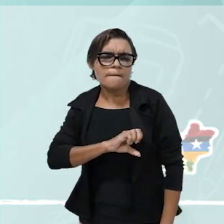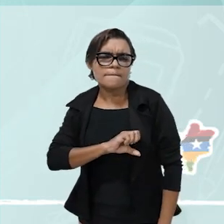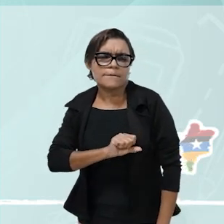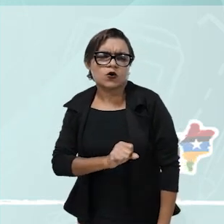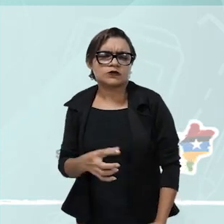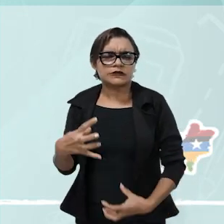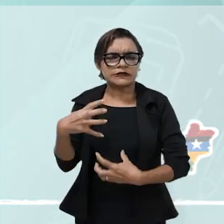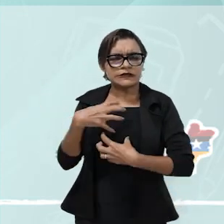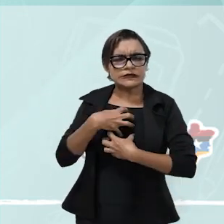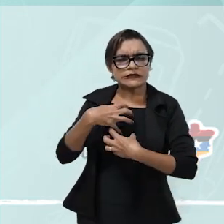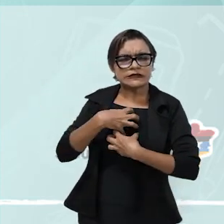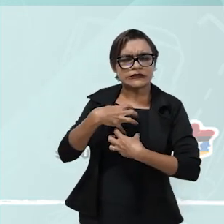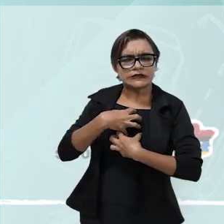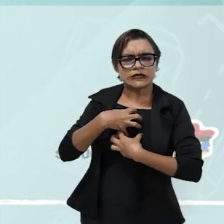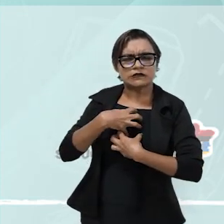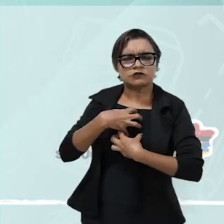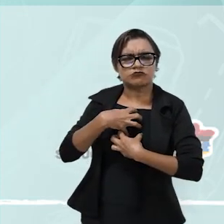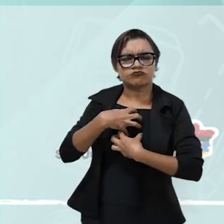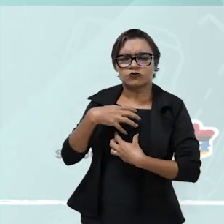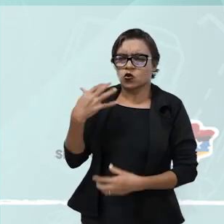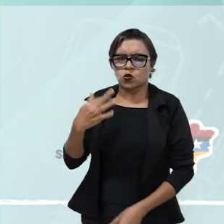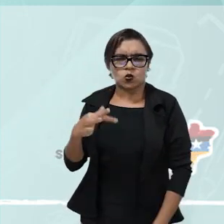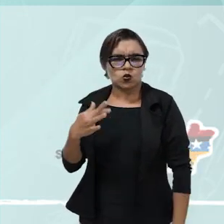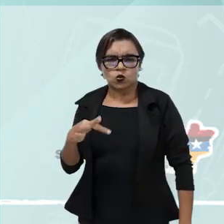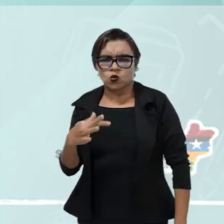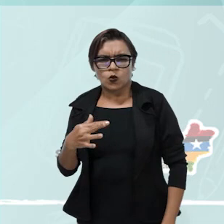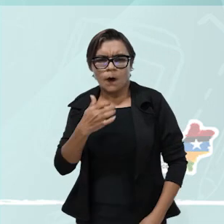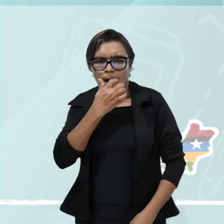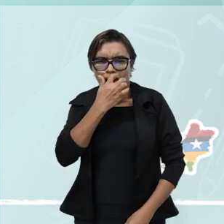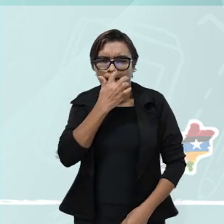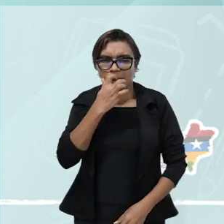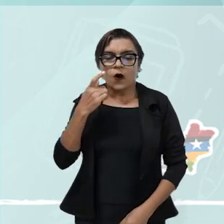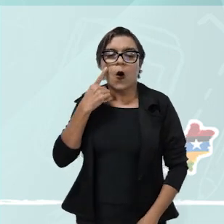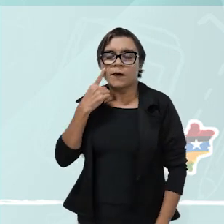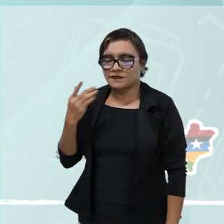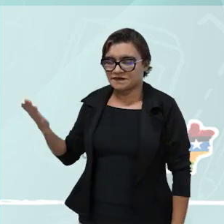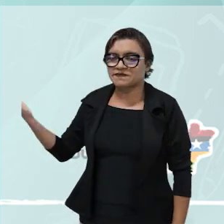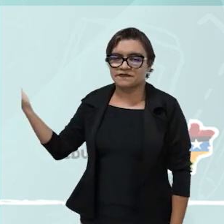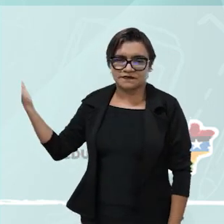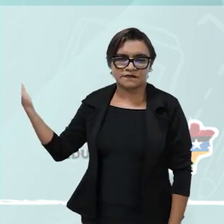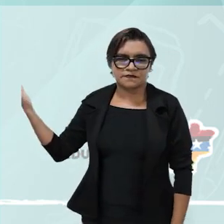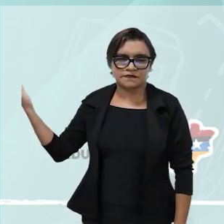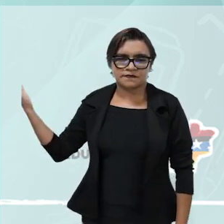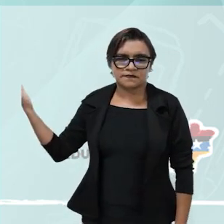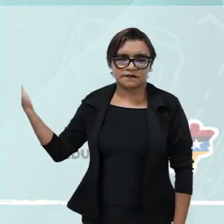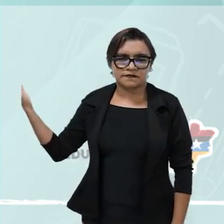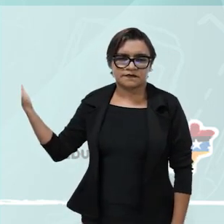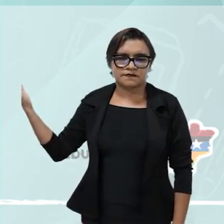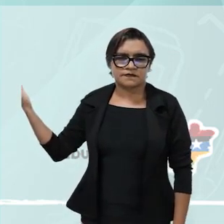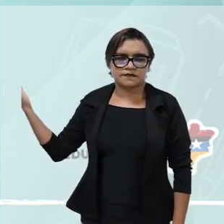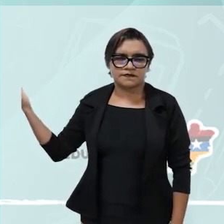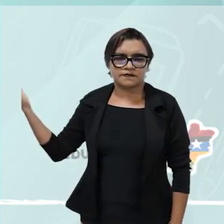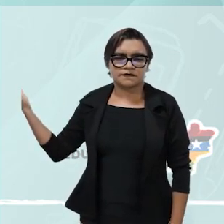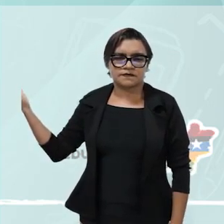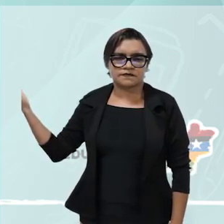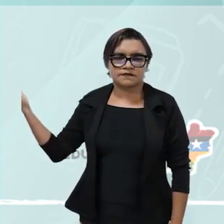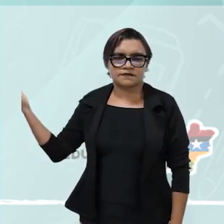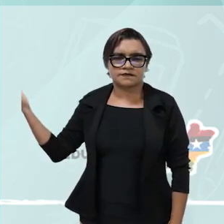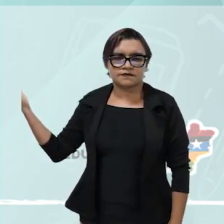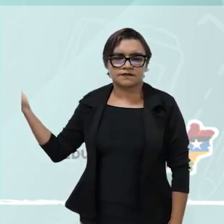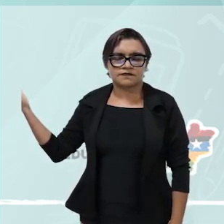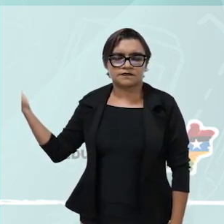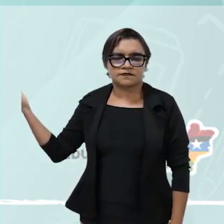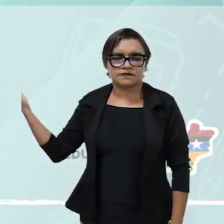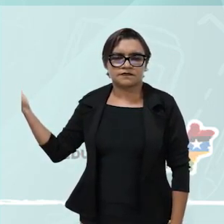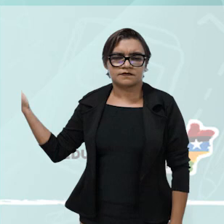um contentamento descontente, é dor que desatina sem doer. É um não querer mais que bem querer. É um